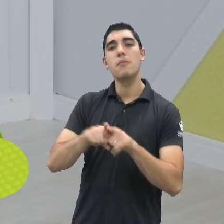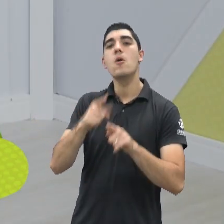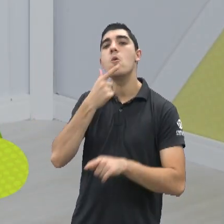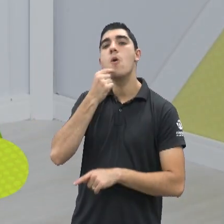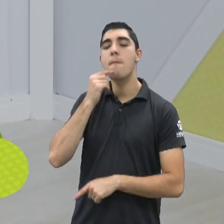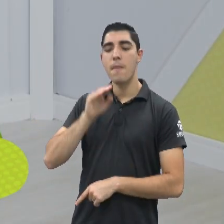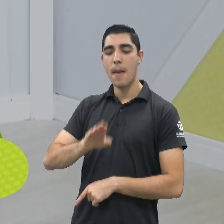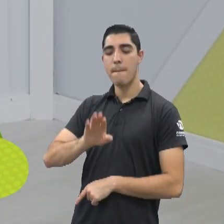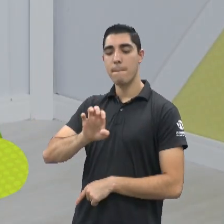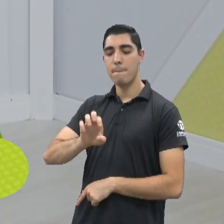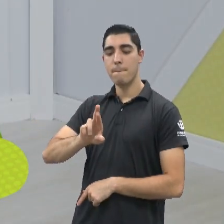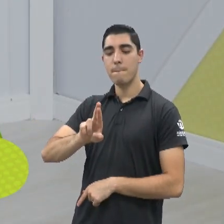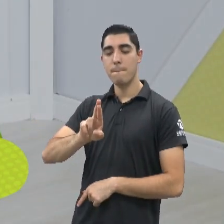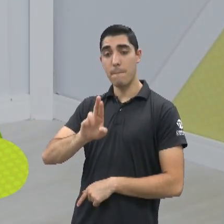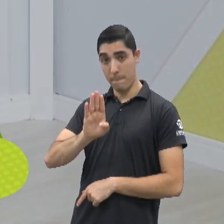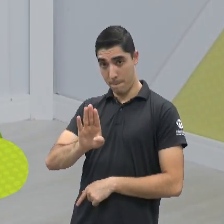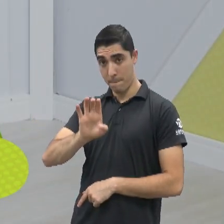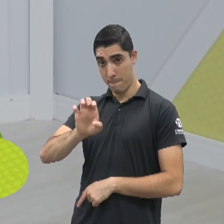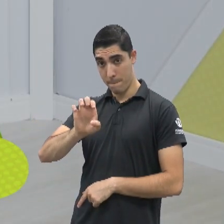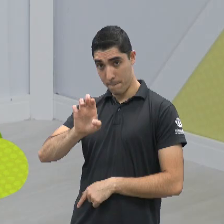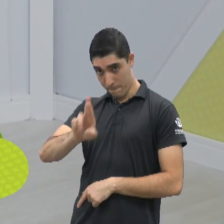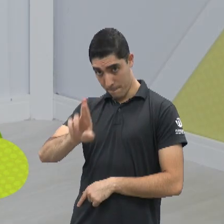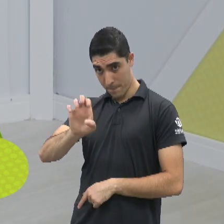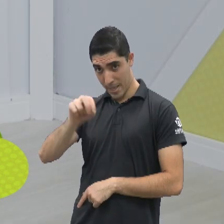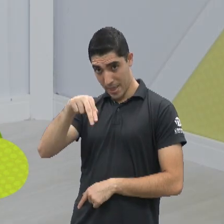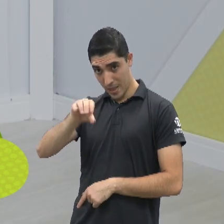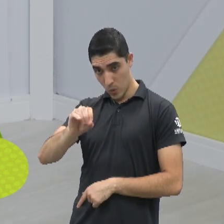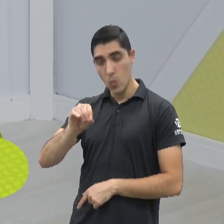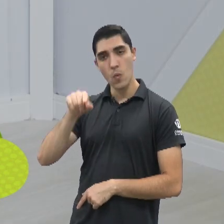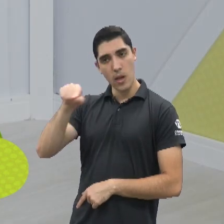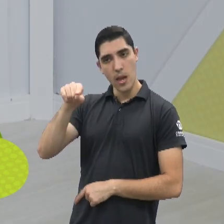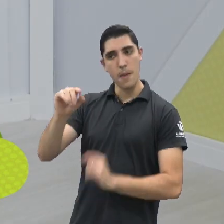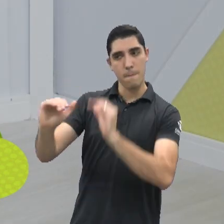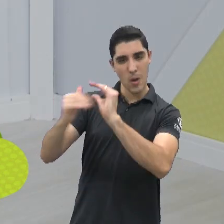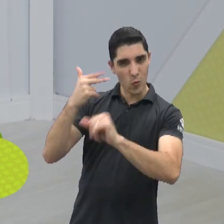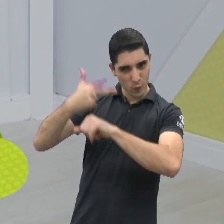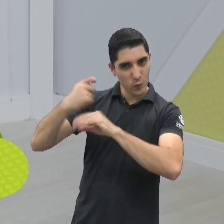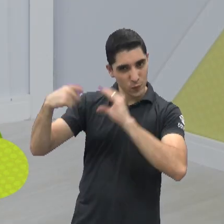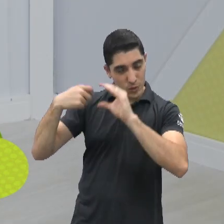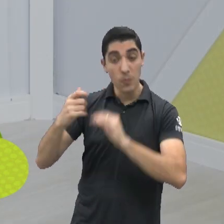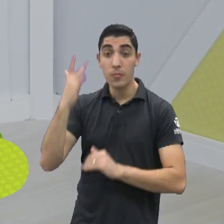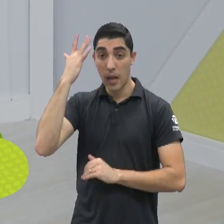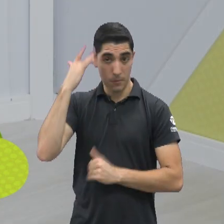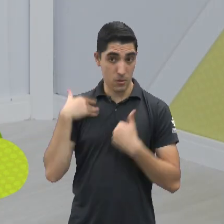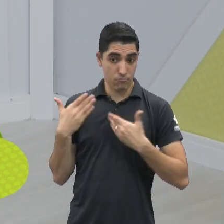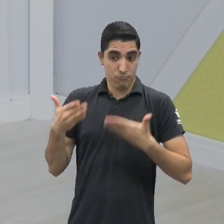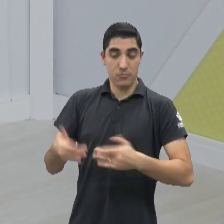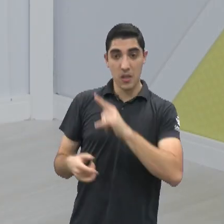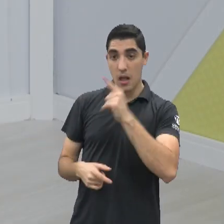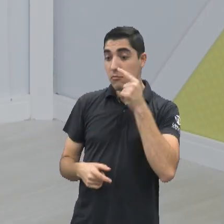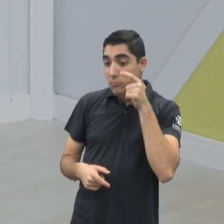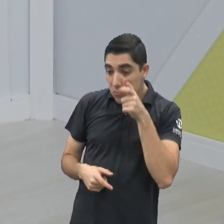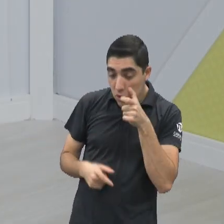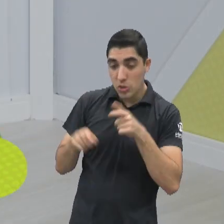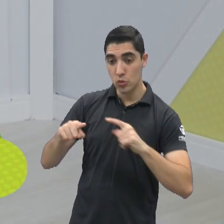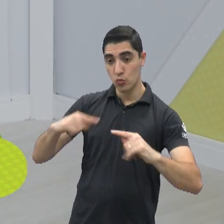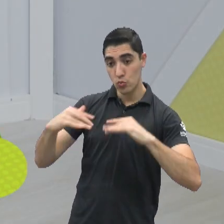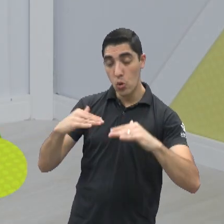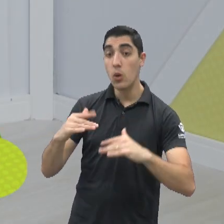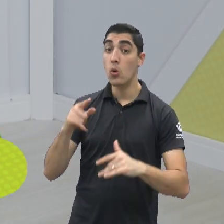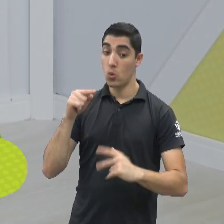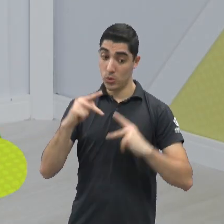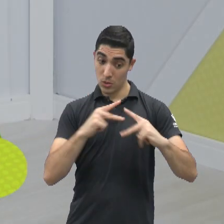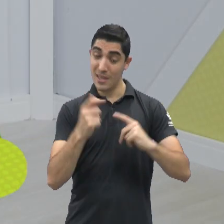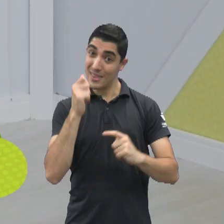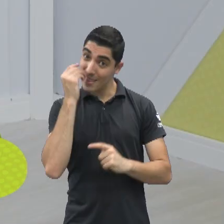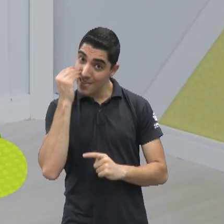mandou para a gente os videozinhos, Paulo. Amanhã eu vou estar lá no Tênis Clube para acompanhar esse jogo. tem que começar com o pé direito para levar essa vantagem,